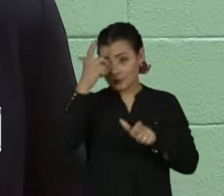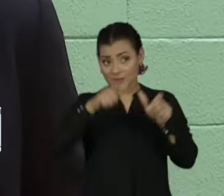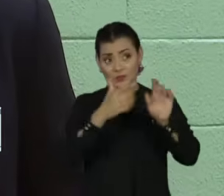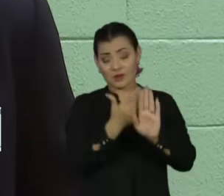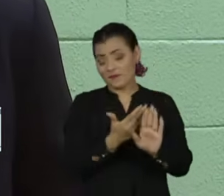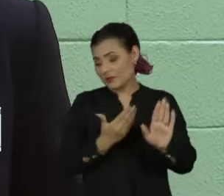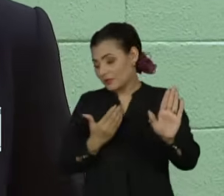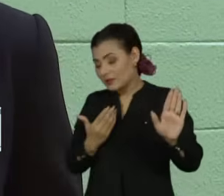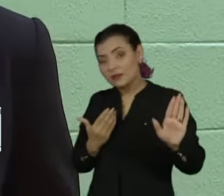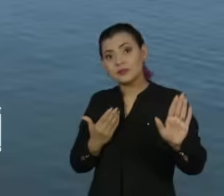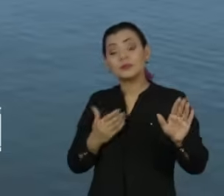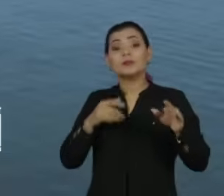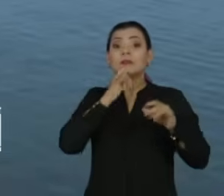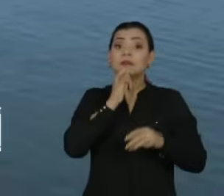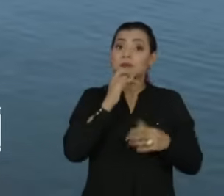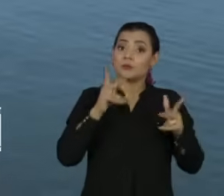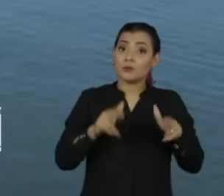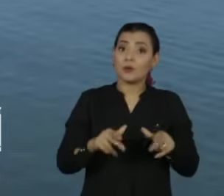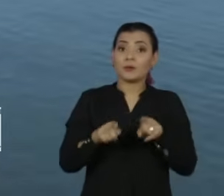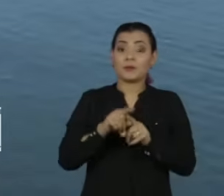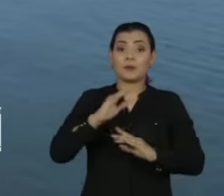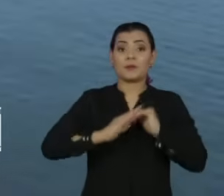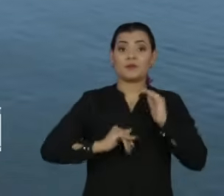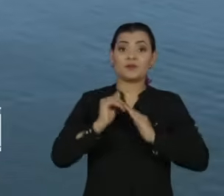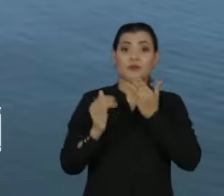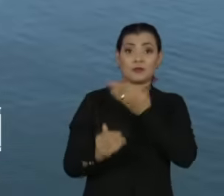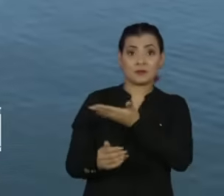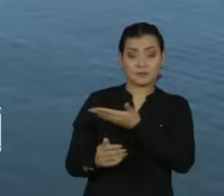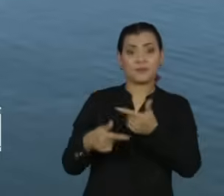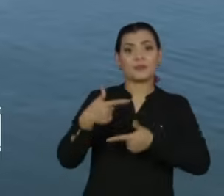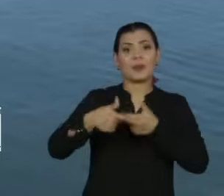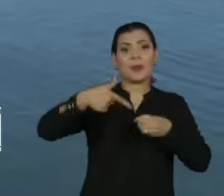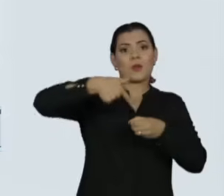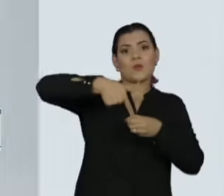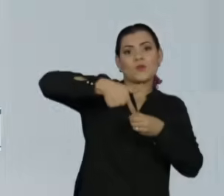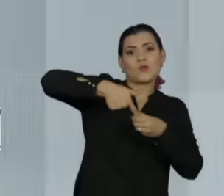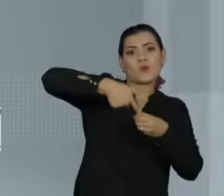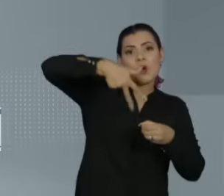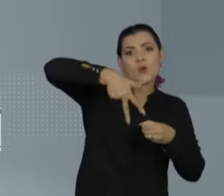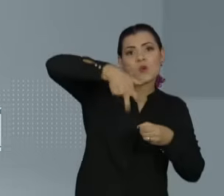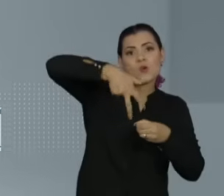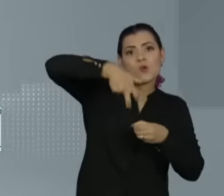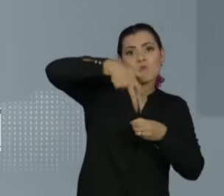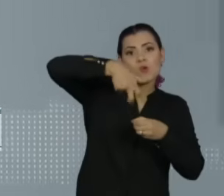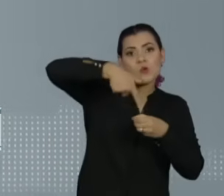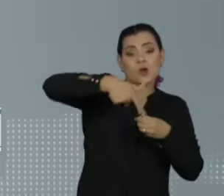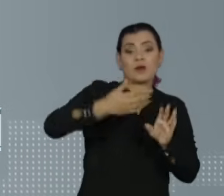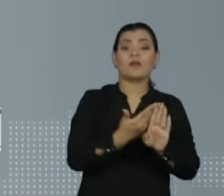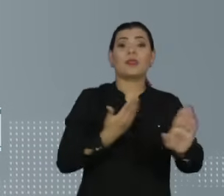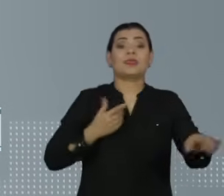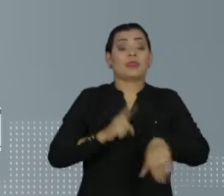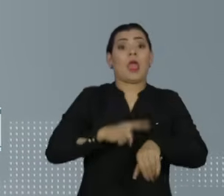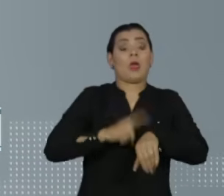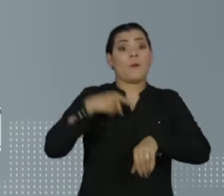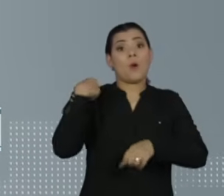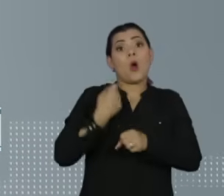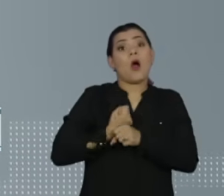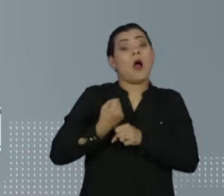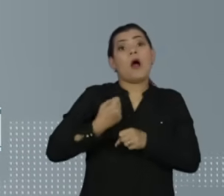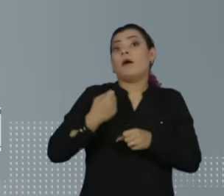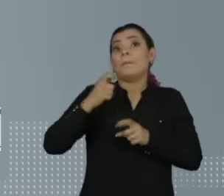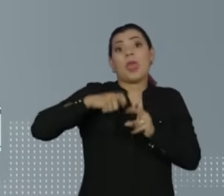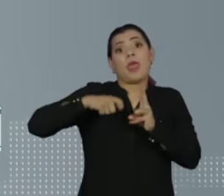do ofício, como, por exemplo, os profissionais das plataformas de petróleo. Todos devem ficar atentos a sinais